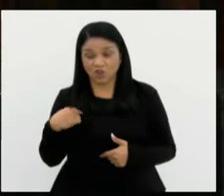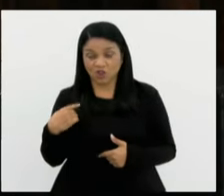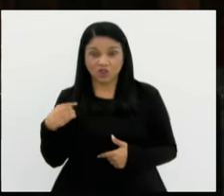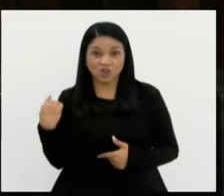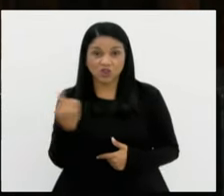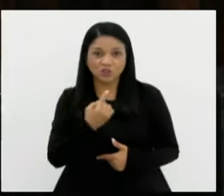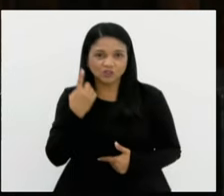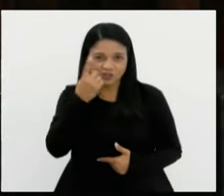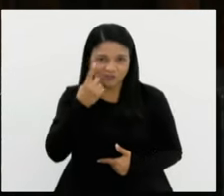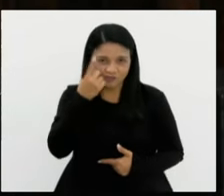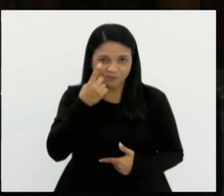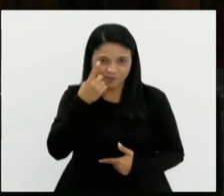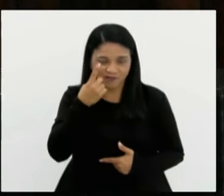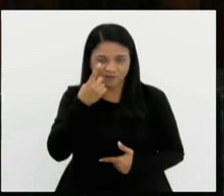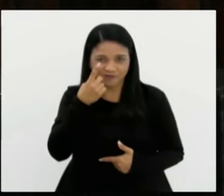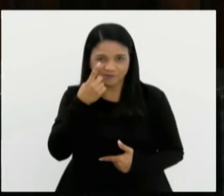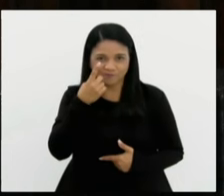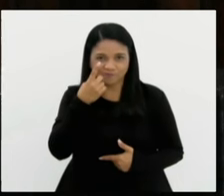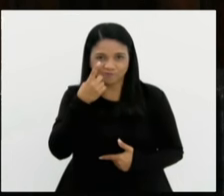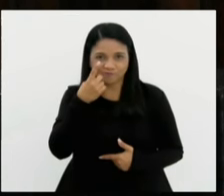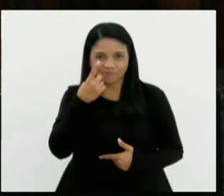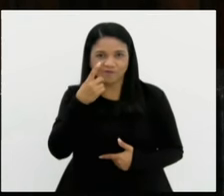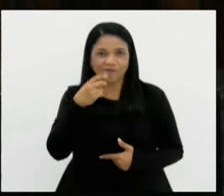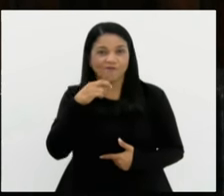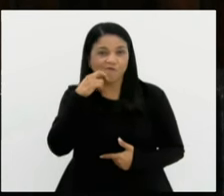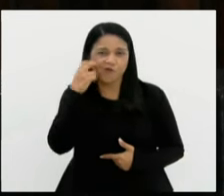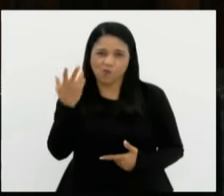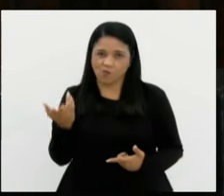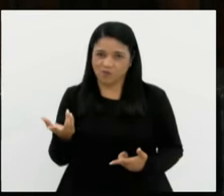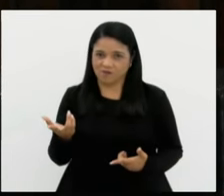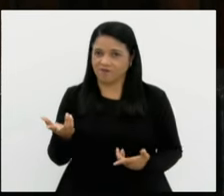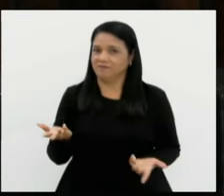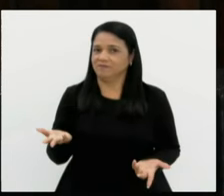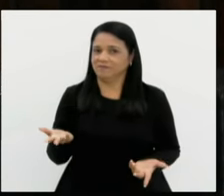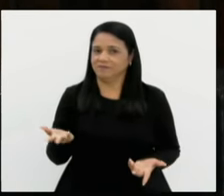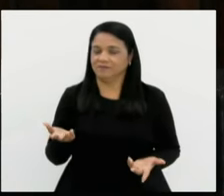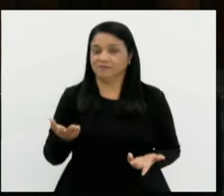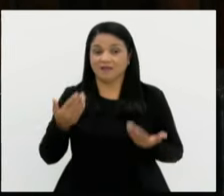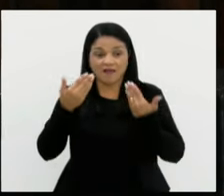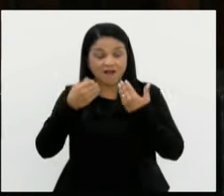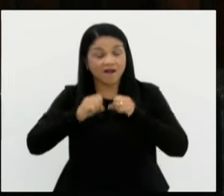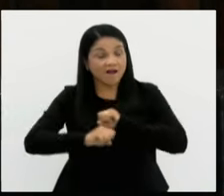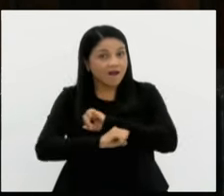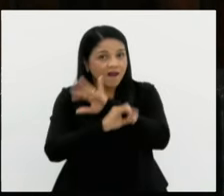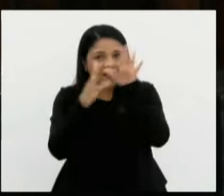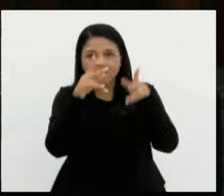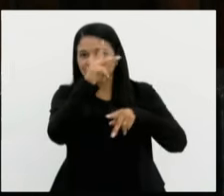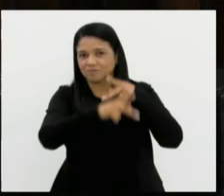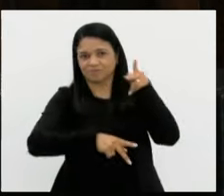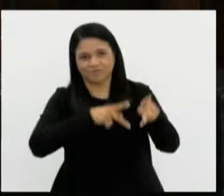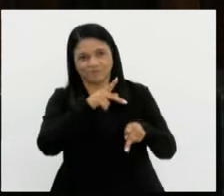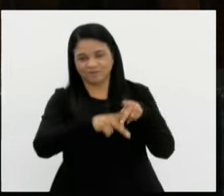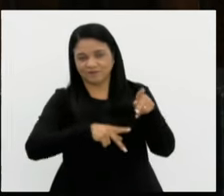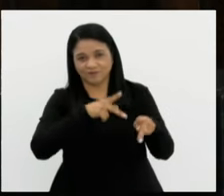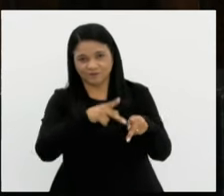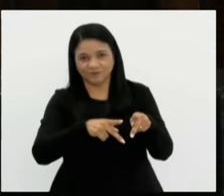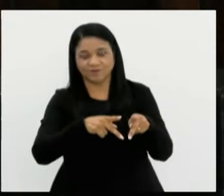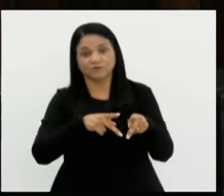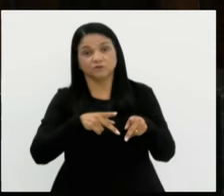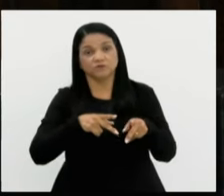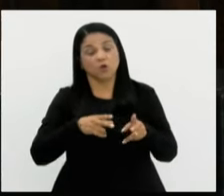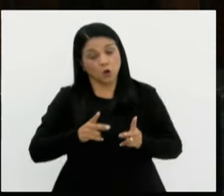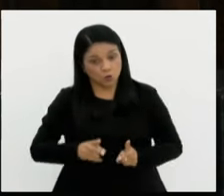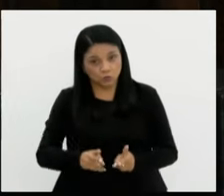tem coragem, não há problema nesse sentido. Porque está claro para a opinião pública, senhor presidente. Em primeiro lugar, a gente está mantendo a prerrogativa